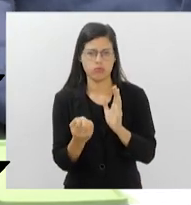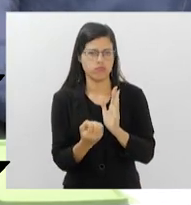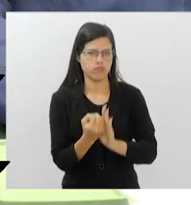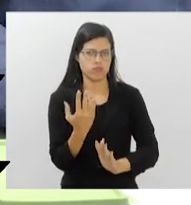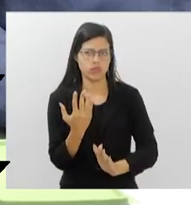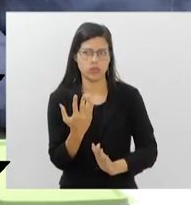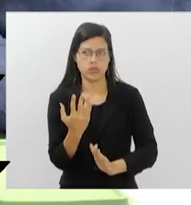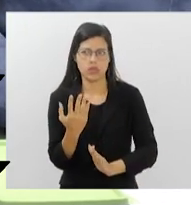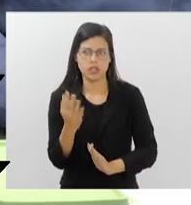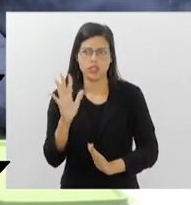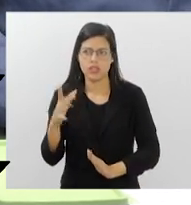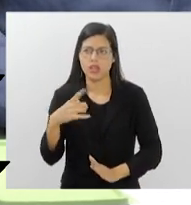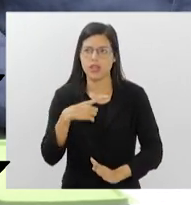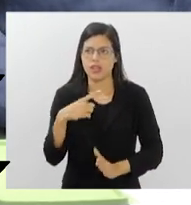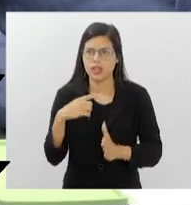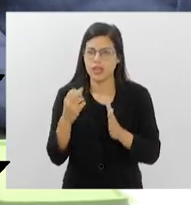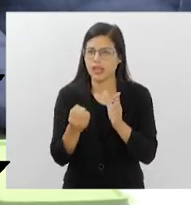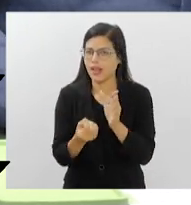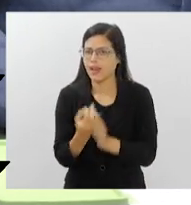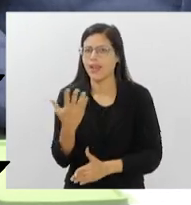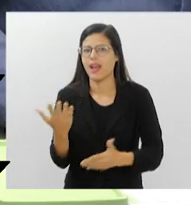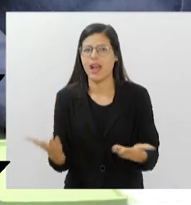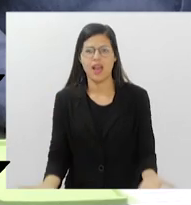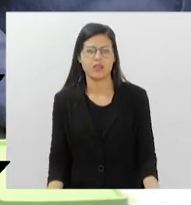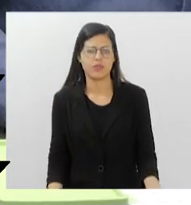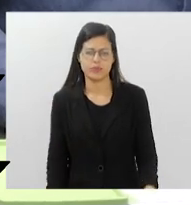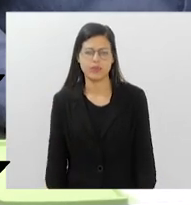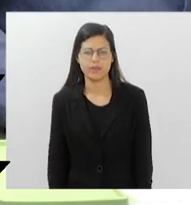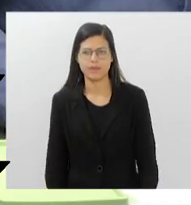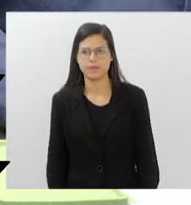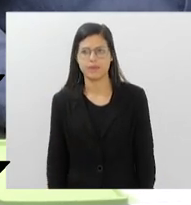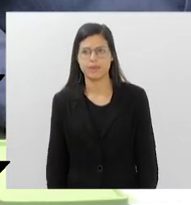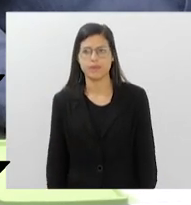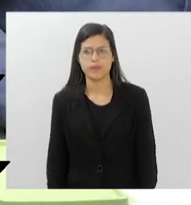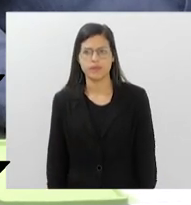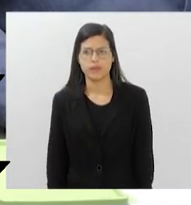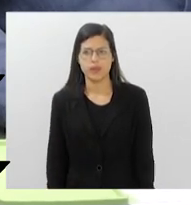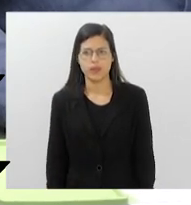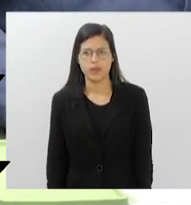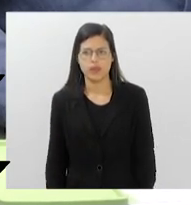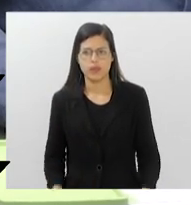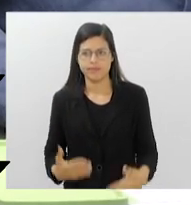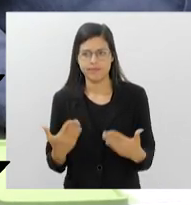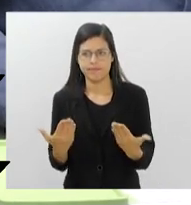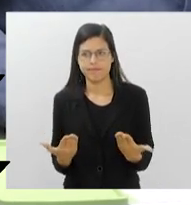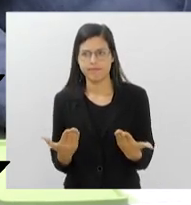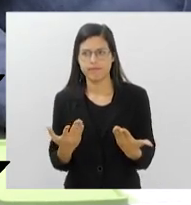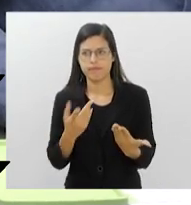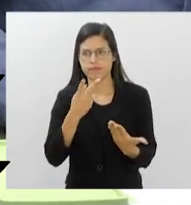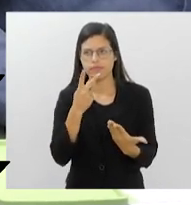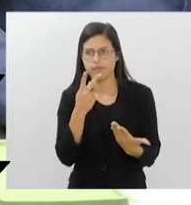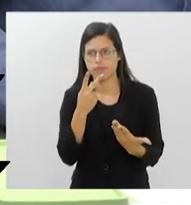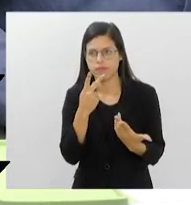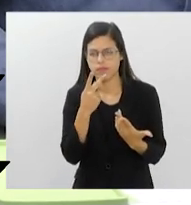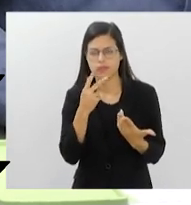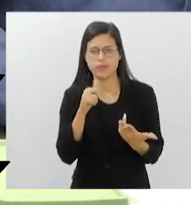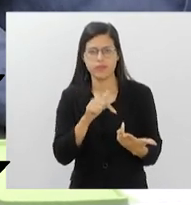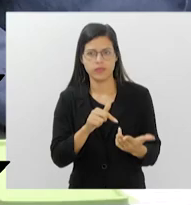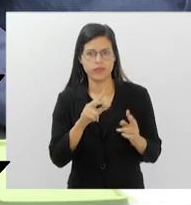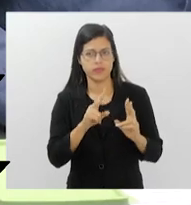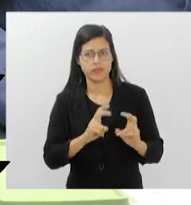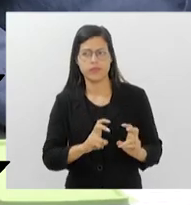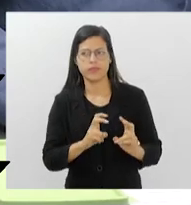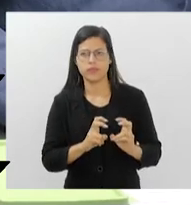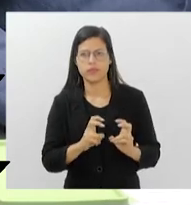Lu Paulo já tem até criado a revelia etc então eu coloco esse ponto porque